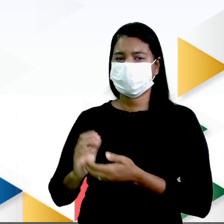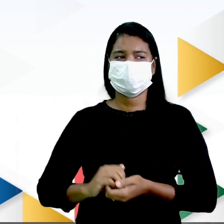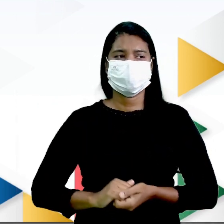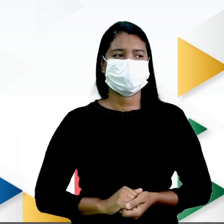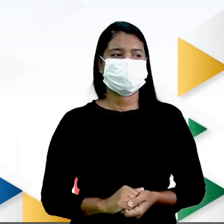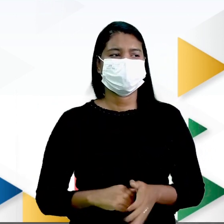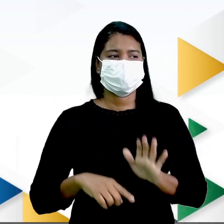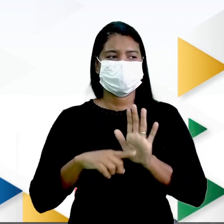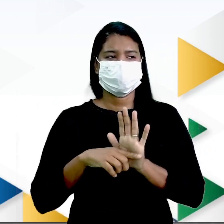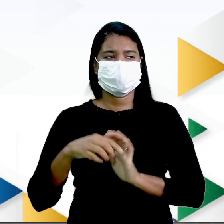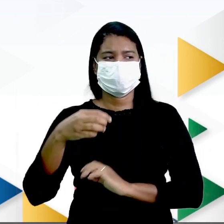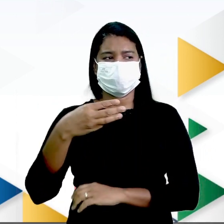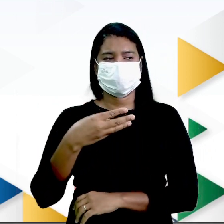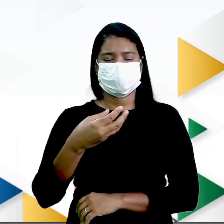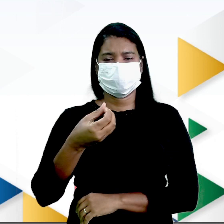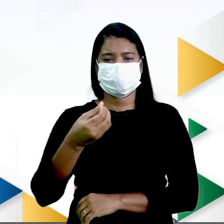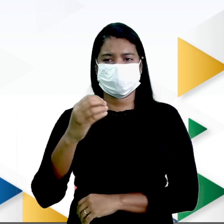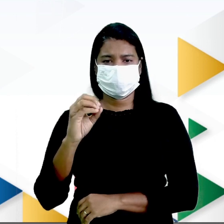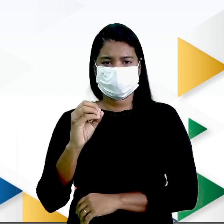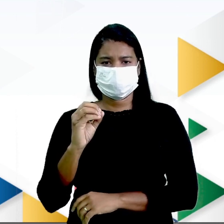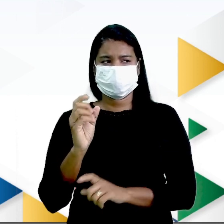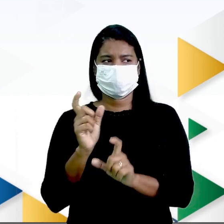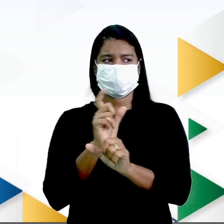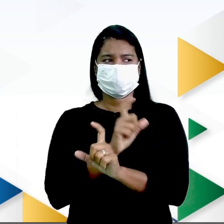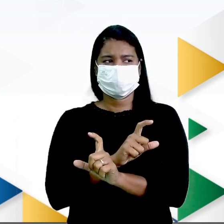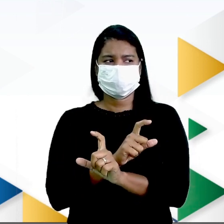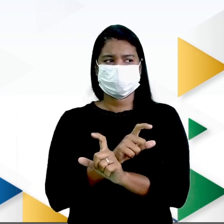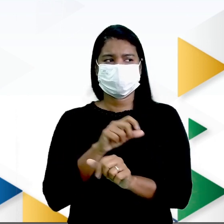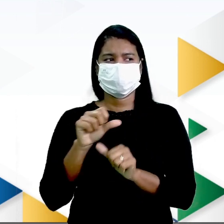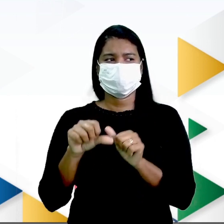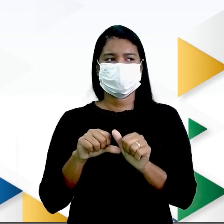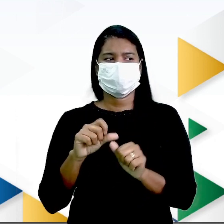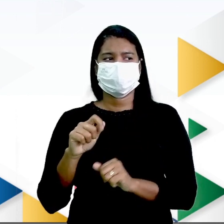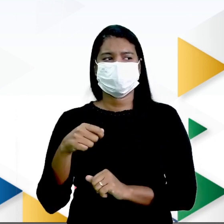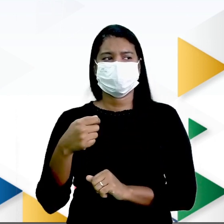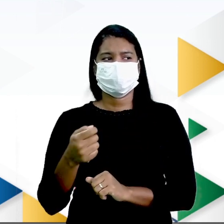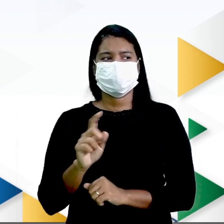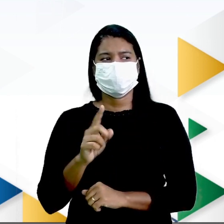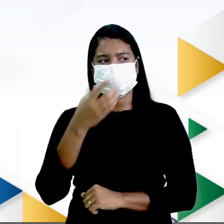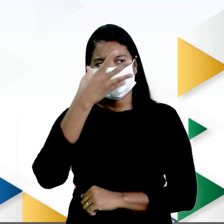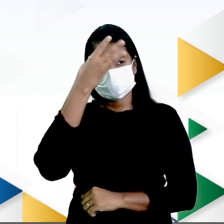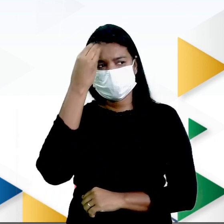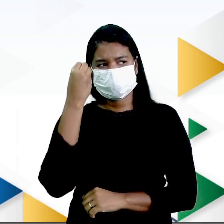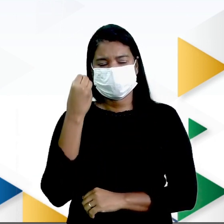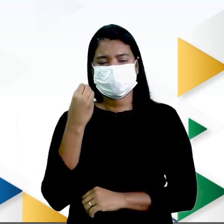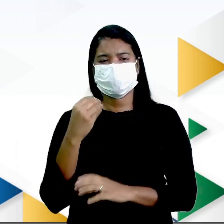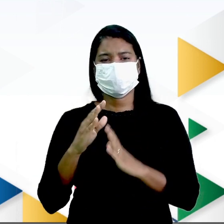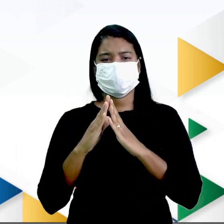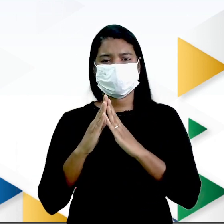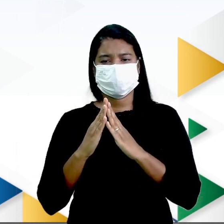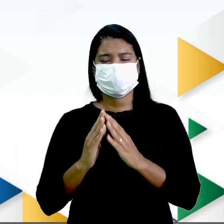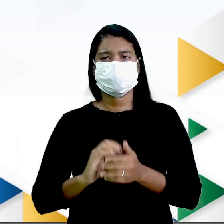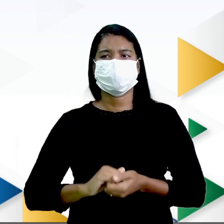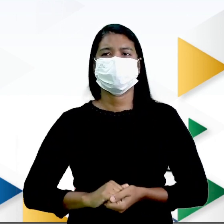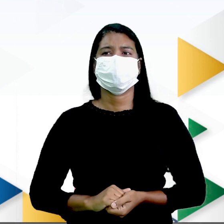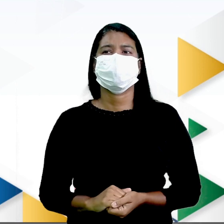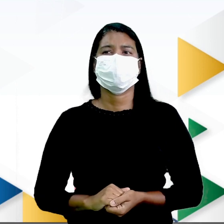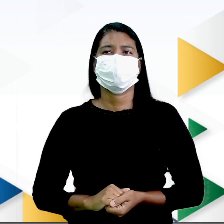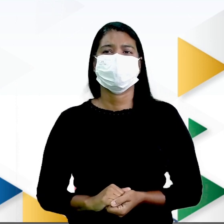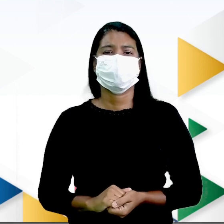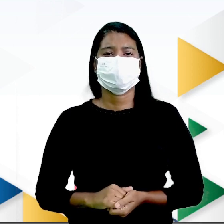menos 360 para o outro lado, ele vai mudar o sinal. Não esquece disso, por favor, tá? Muda o sinal. E